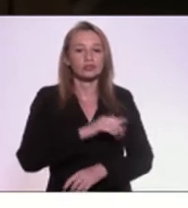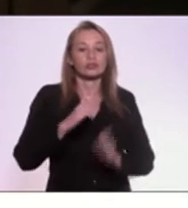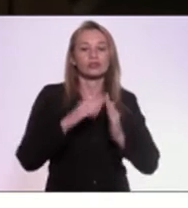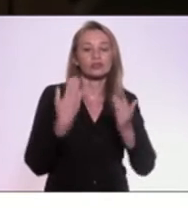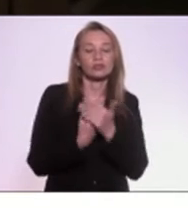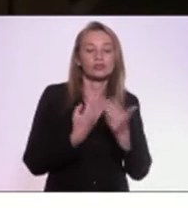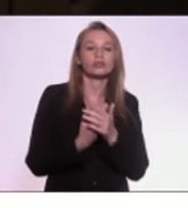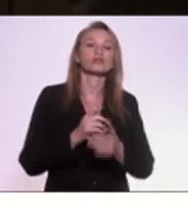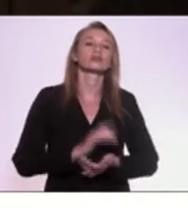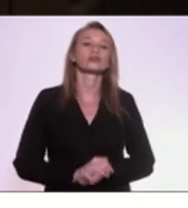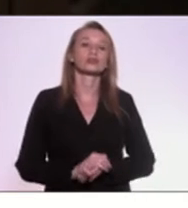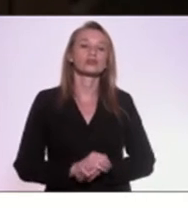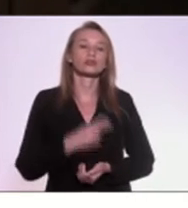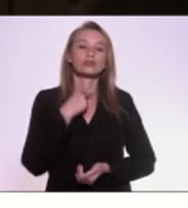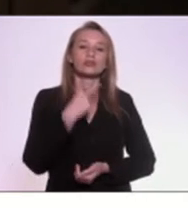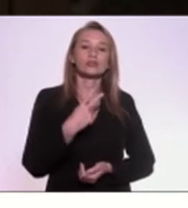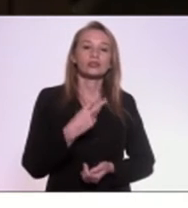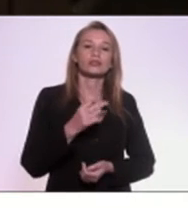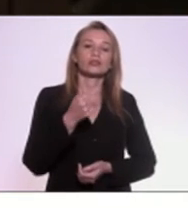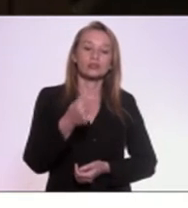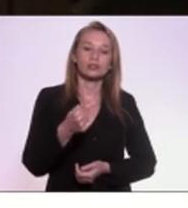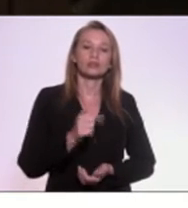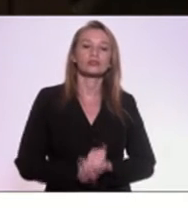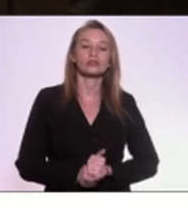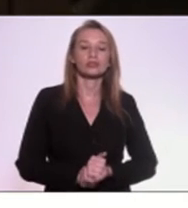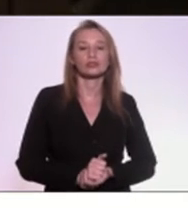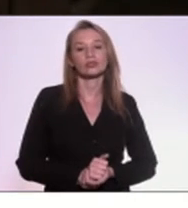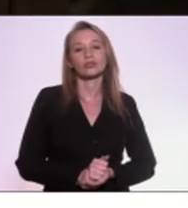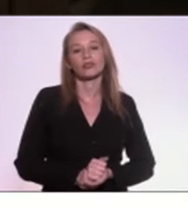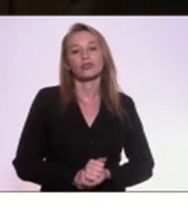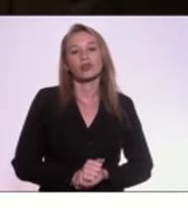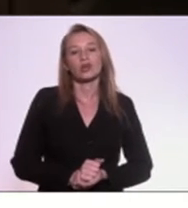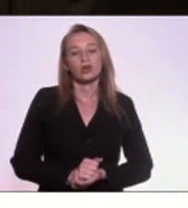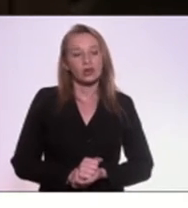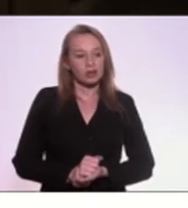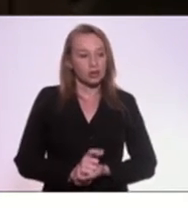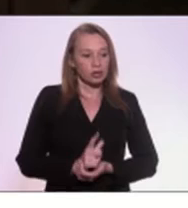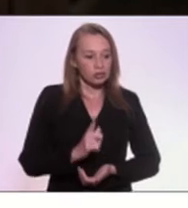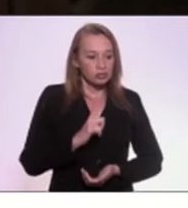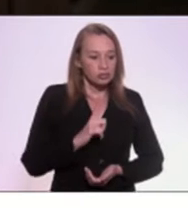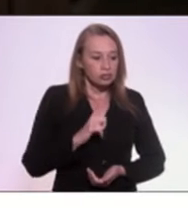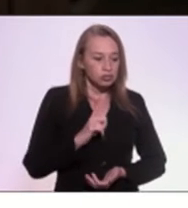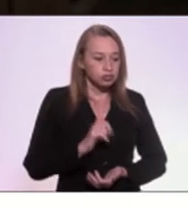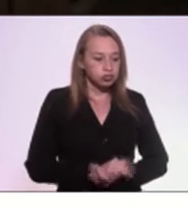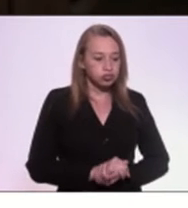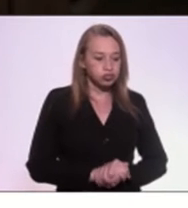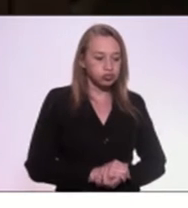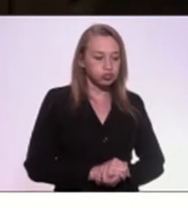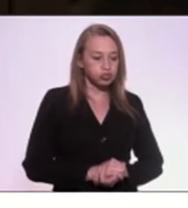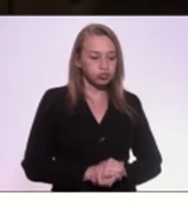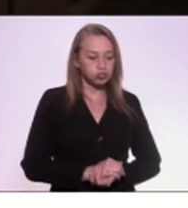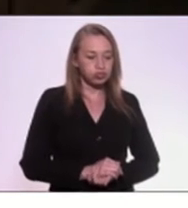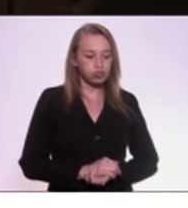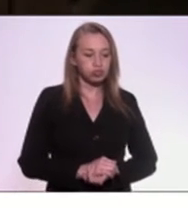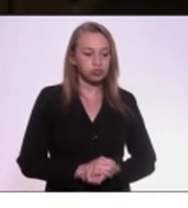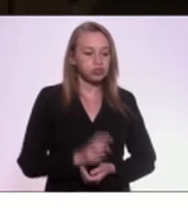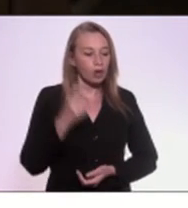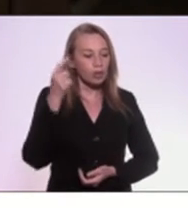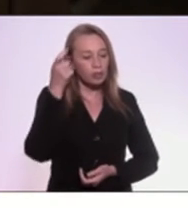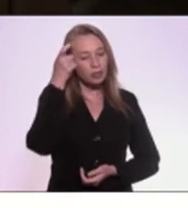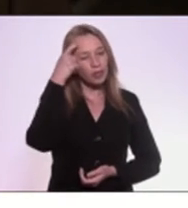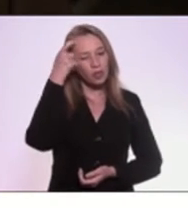nesta edição do Vozes, nessa sétima edição, esteve em evidência a